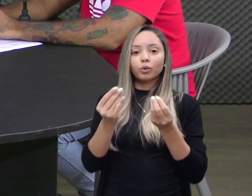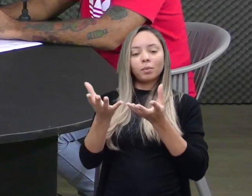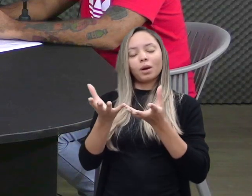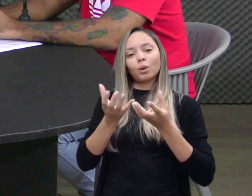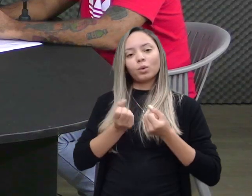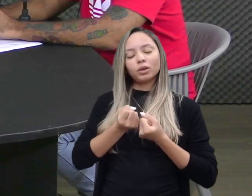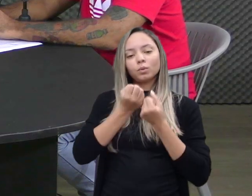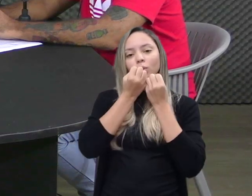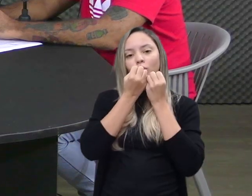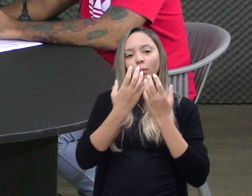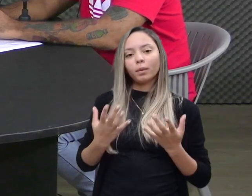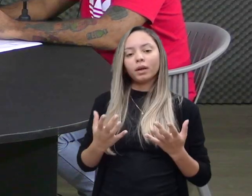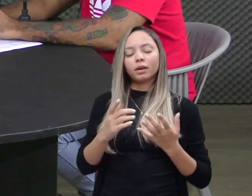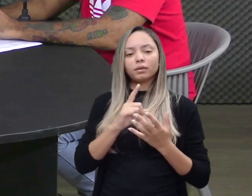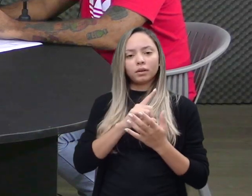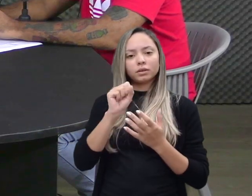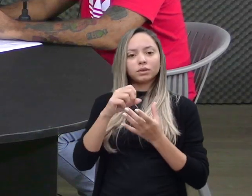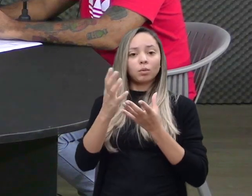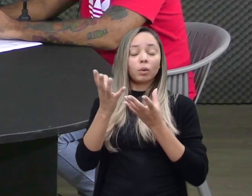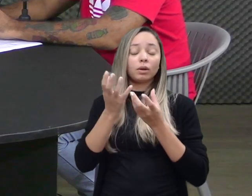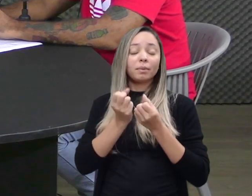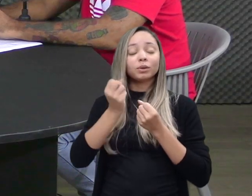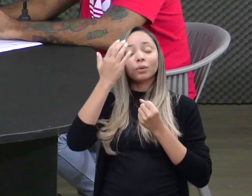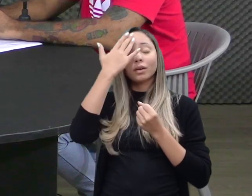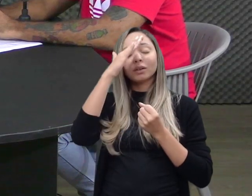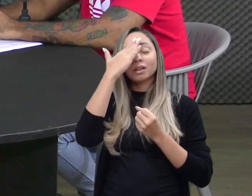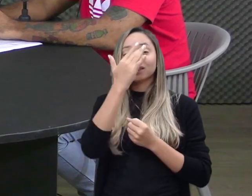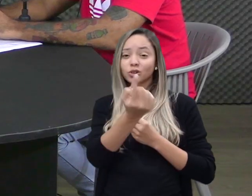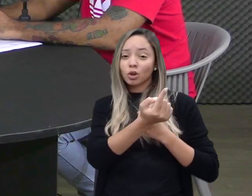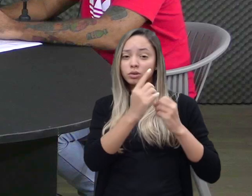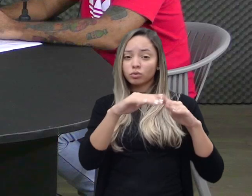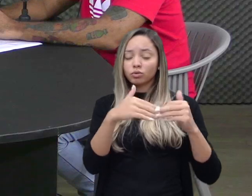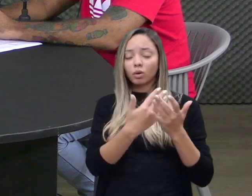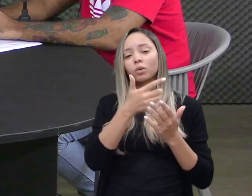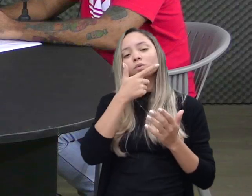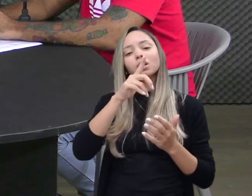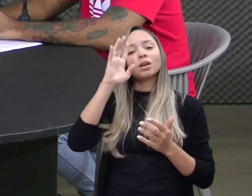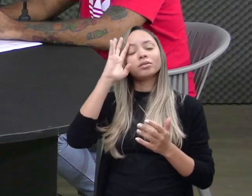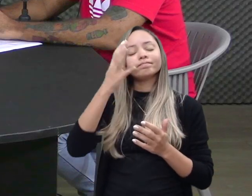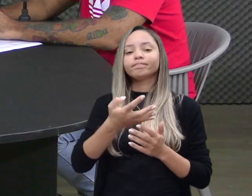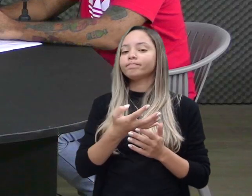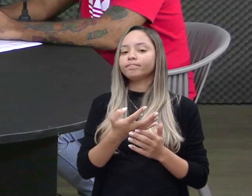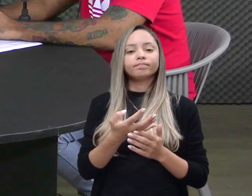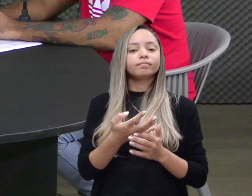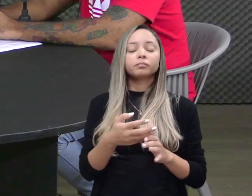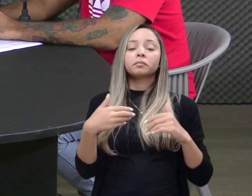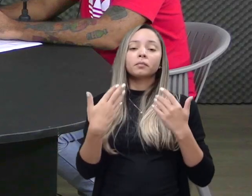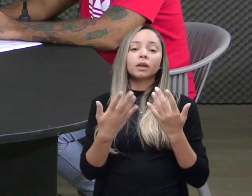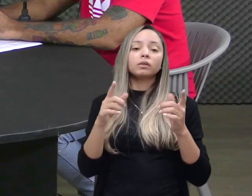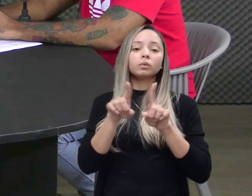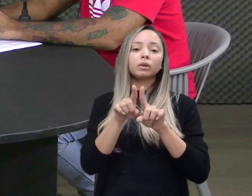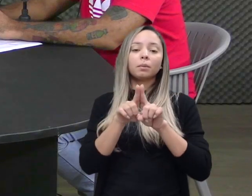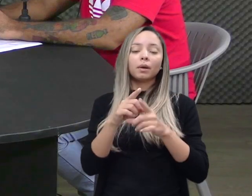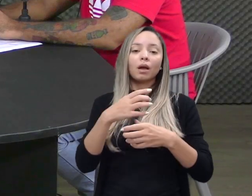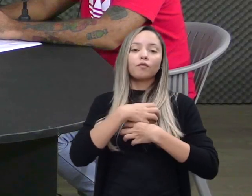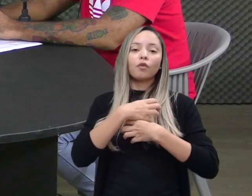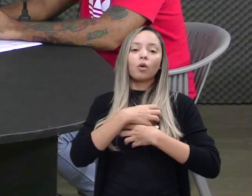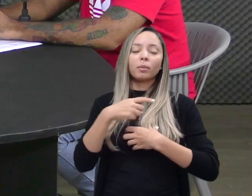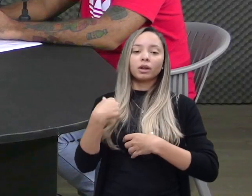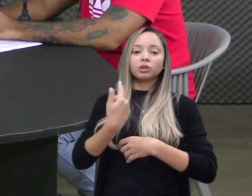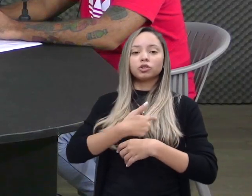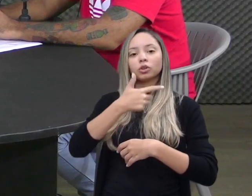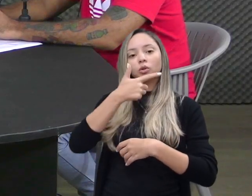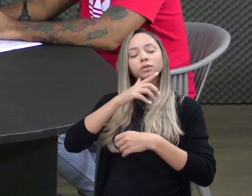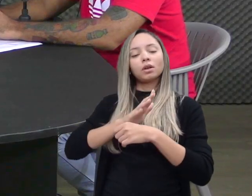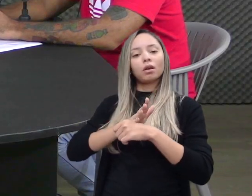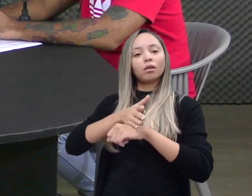Tem-se o entendimento de que sozinho eles não vão conseguir, sim, né? E eu acho que vai muito da forma como a gente chega, né? É saber entrar pela porta